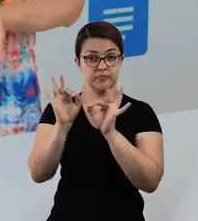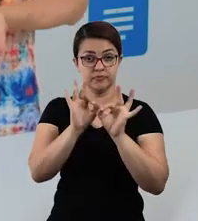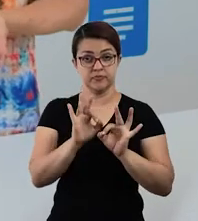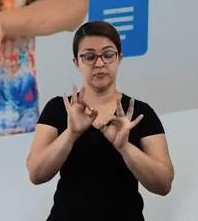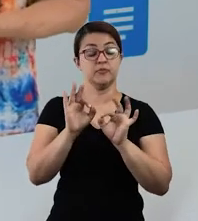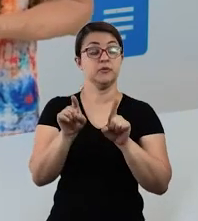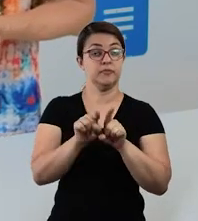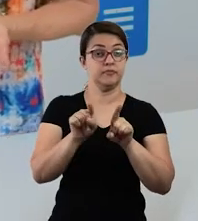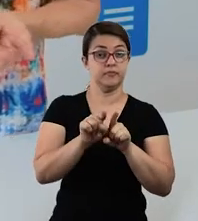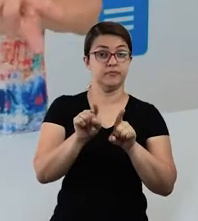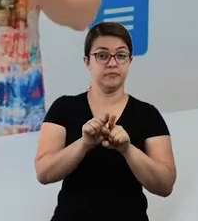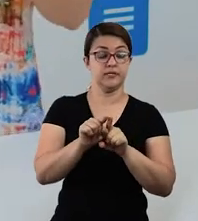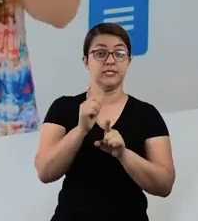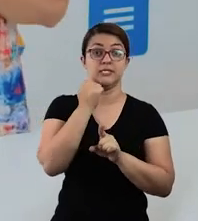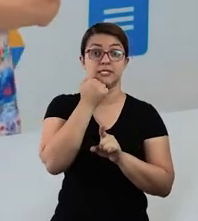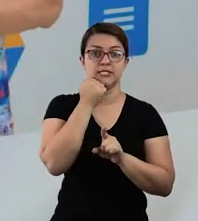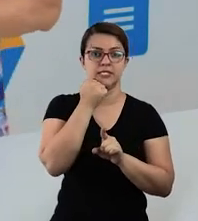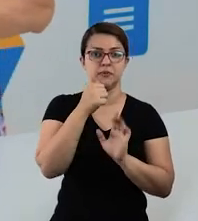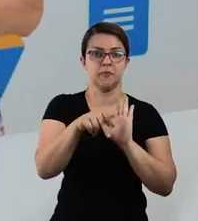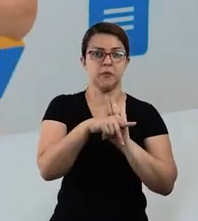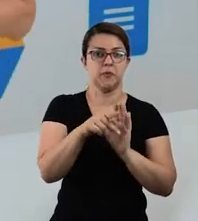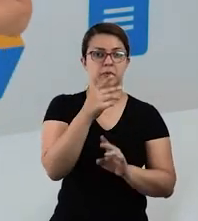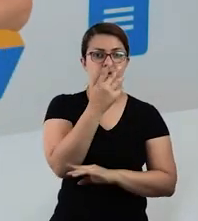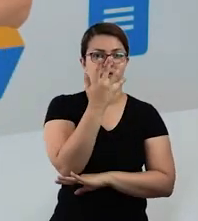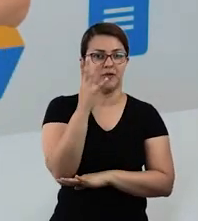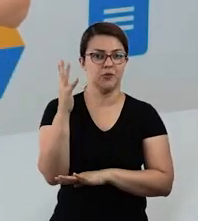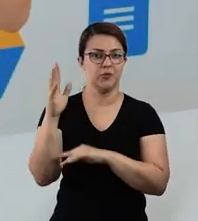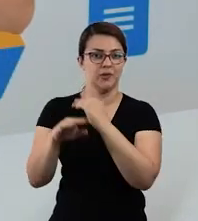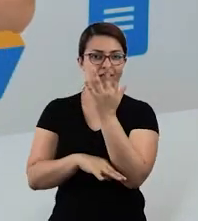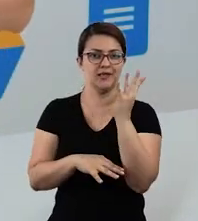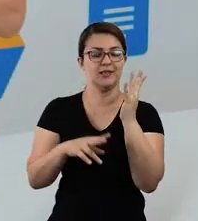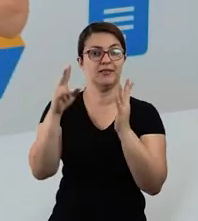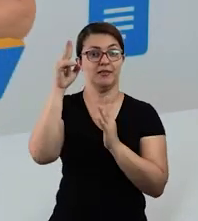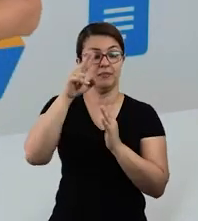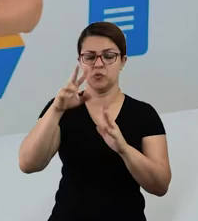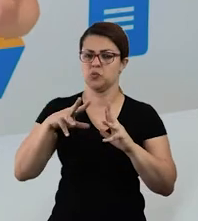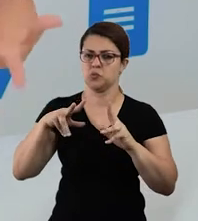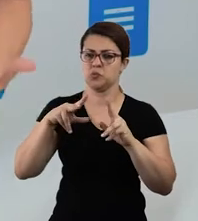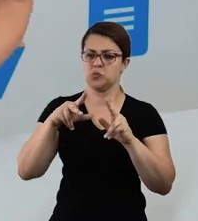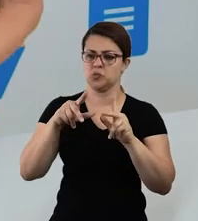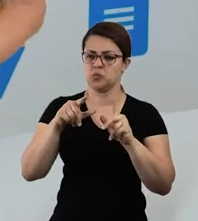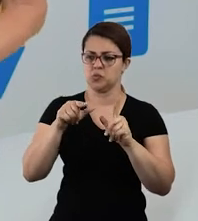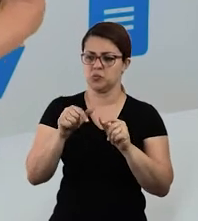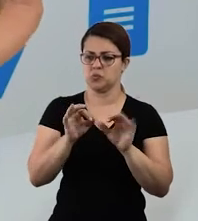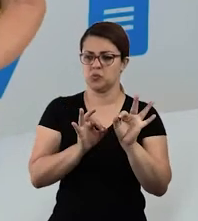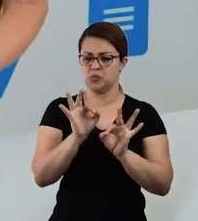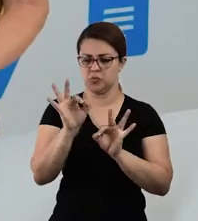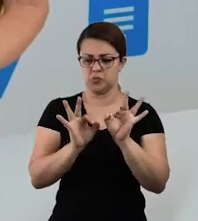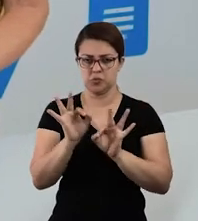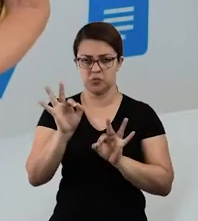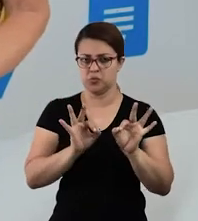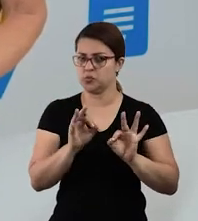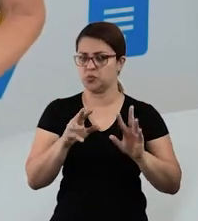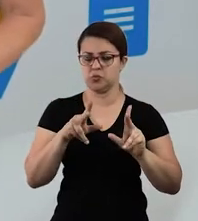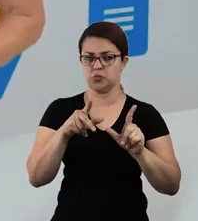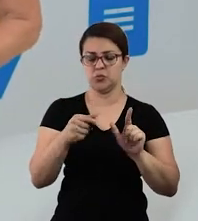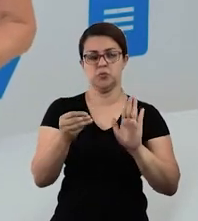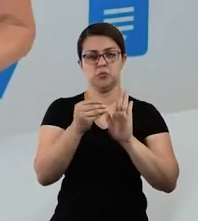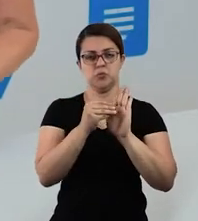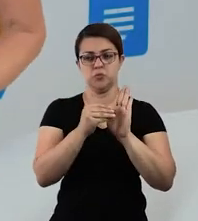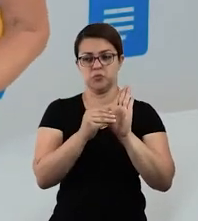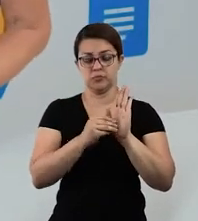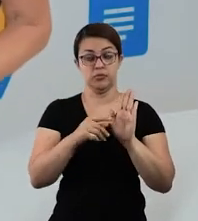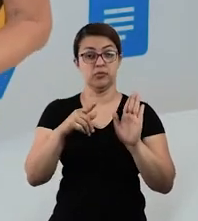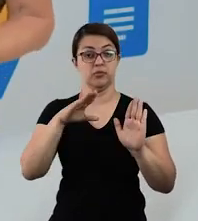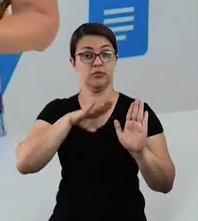e ciências da natureza. Mas eu gostaria de te lembrar que você tem todas as disciplinas no link, tudo bem? Então